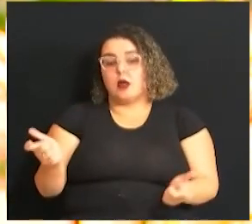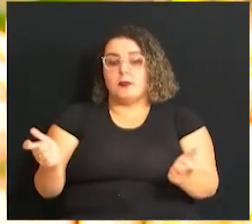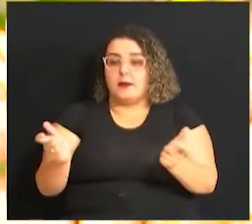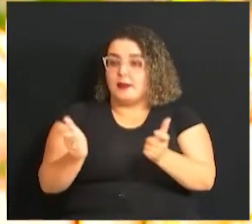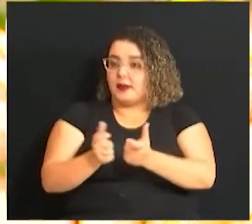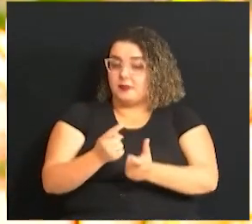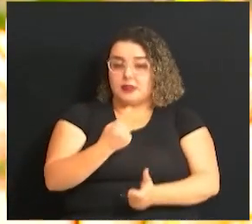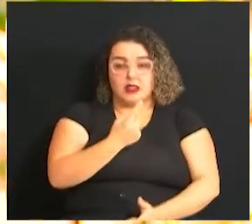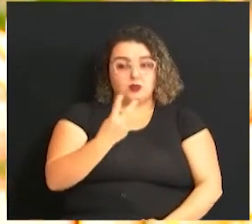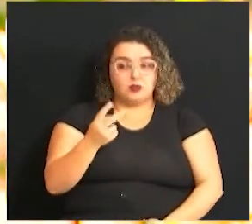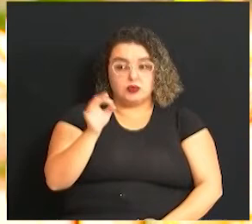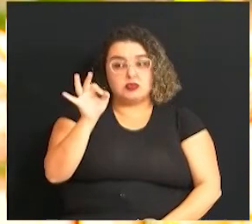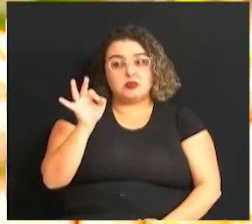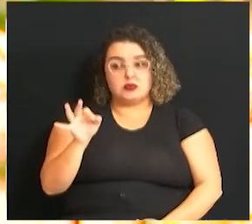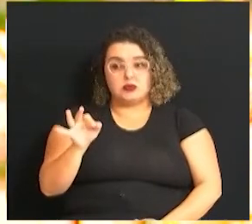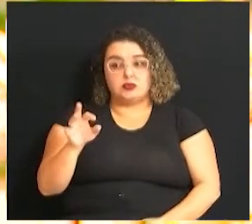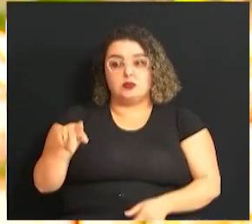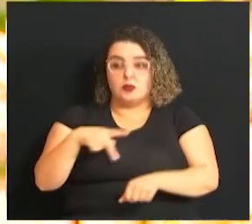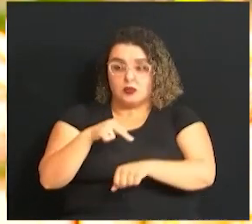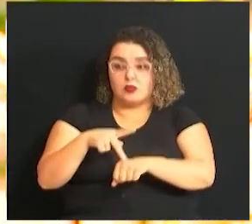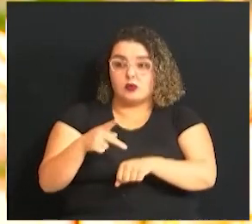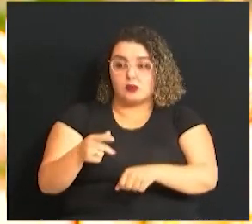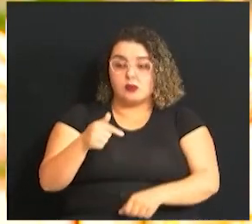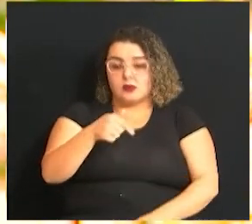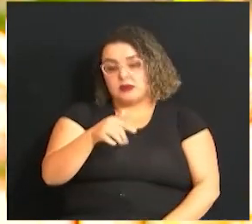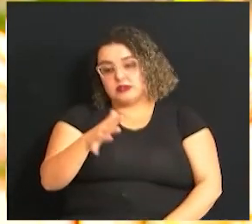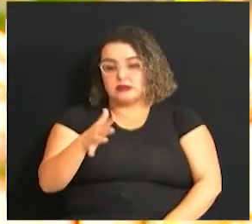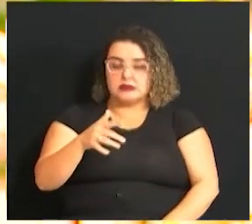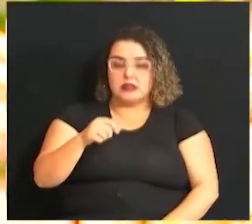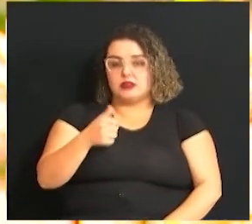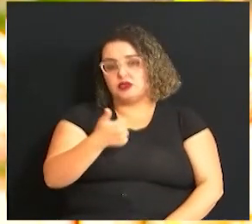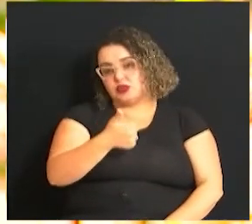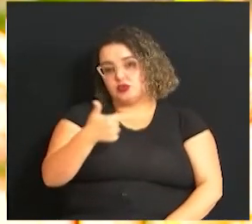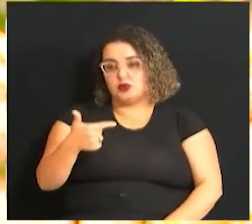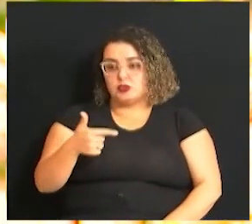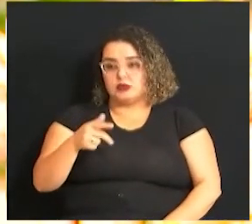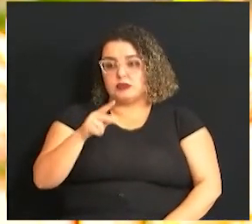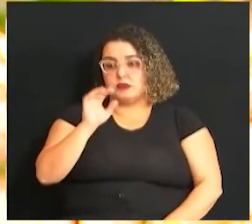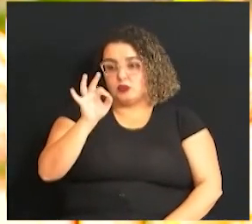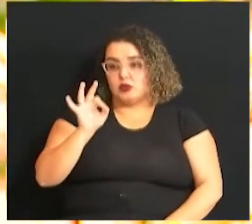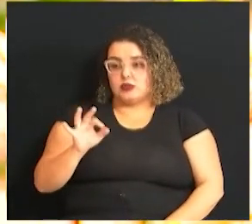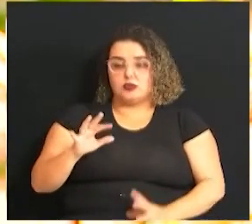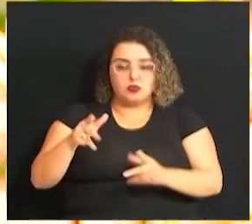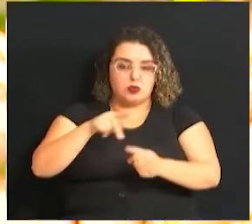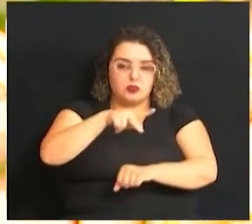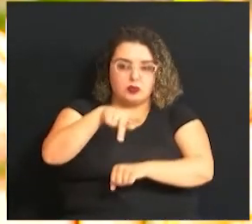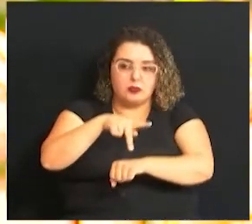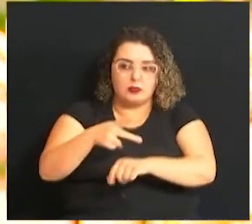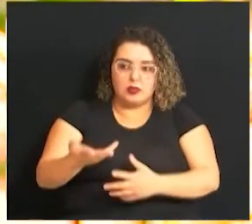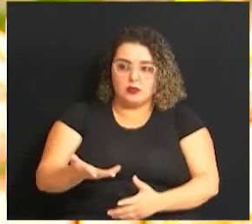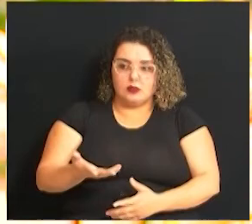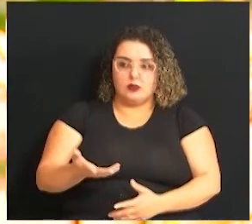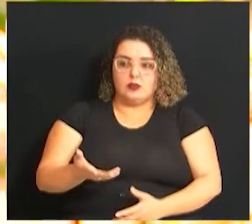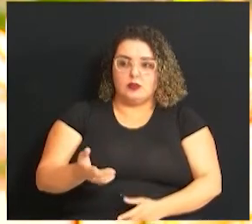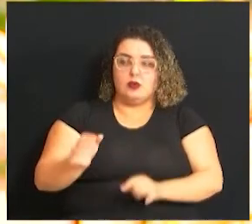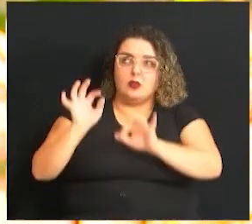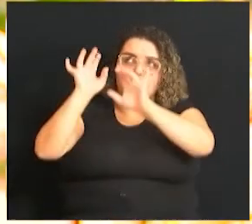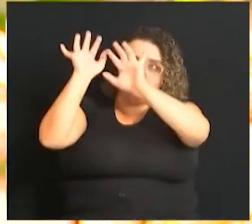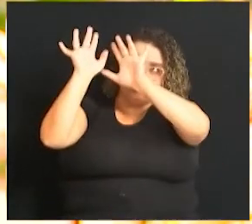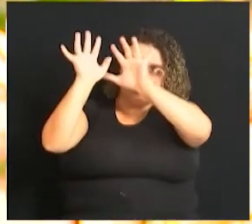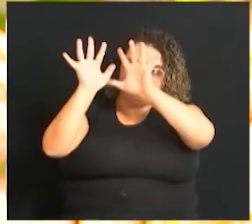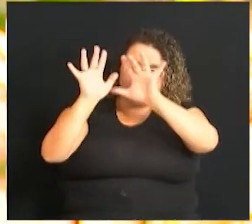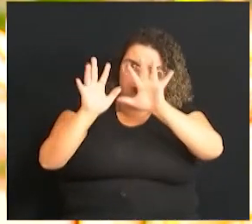a Mata Atlântica está reduzida em torno a 12%, né, do país, entre 7% e 12% do país, né?